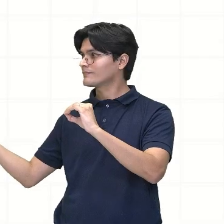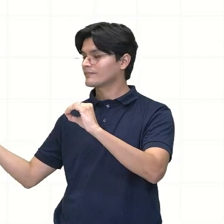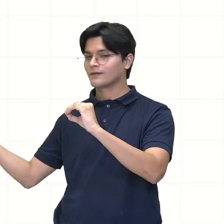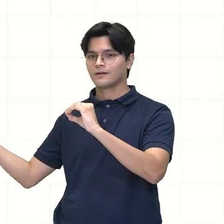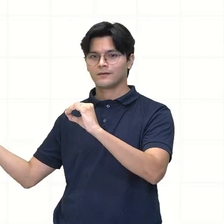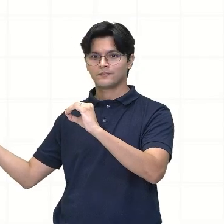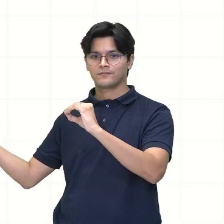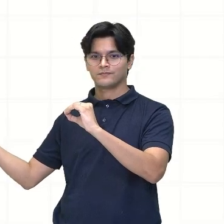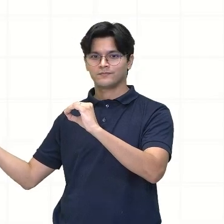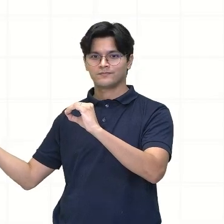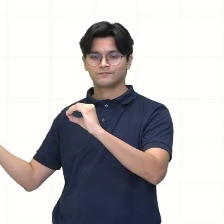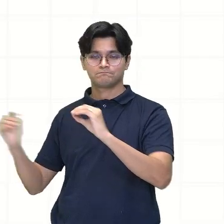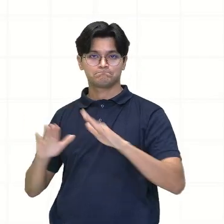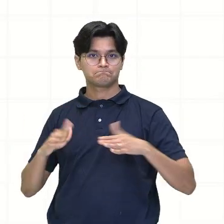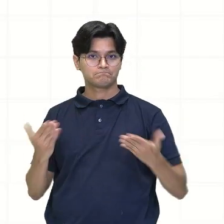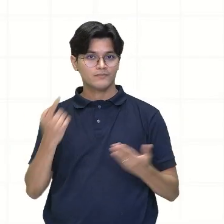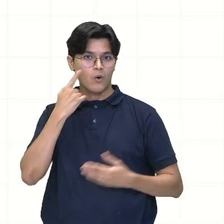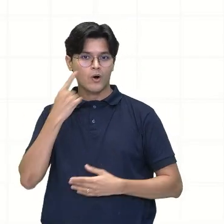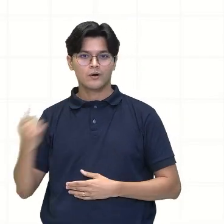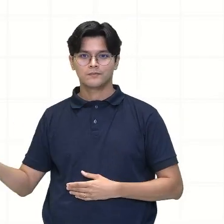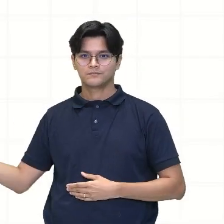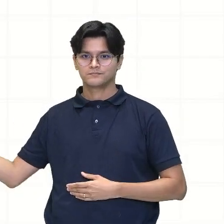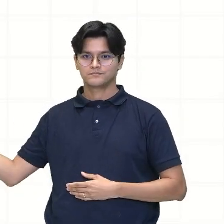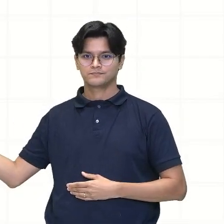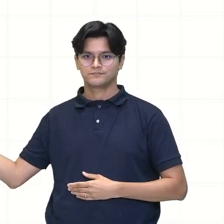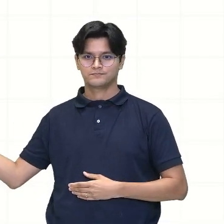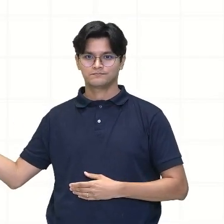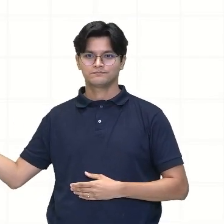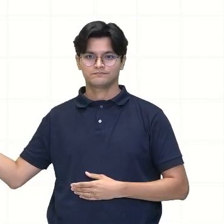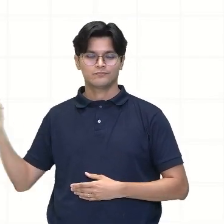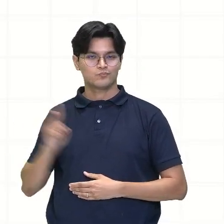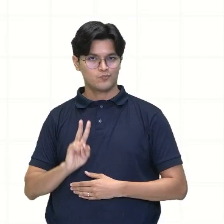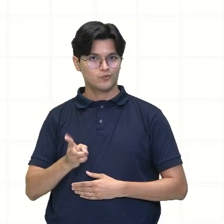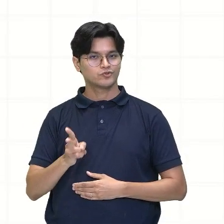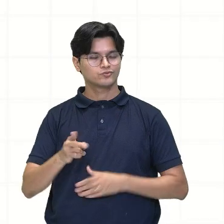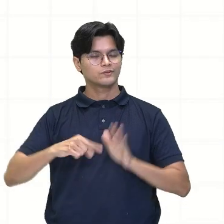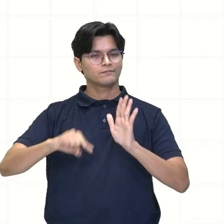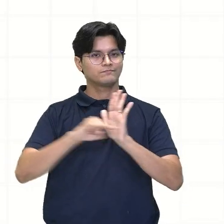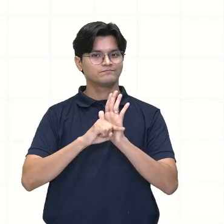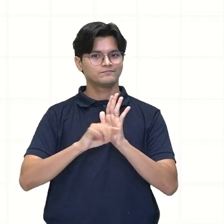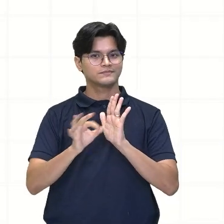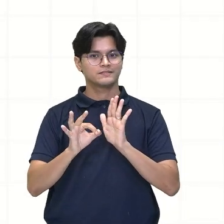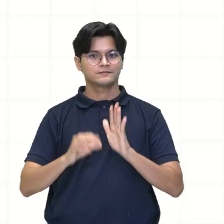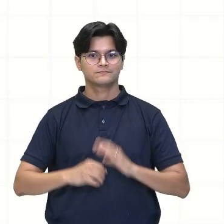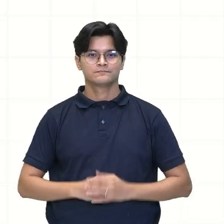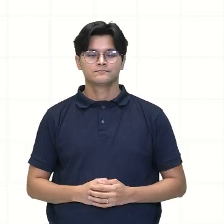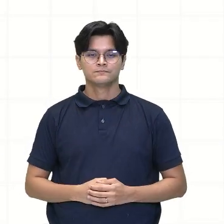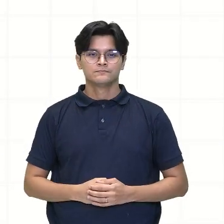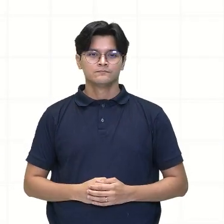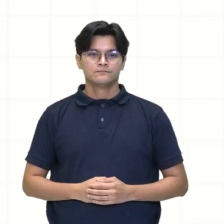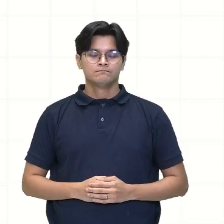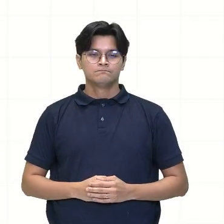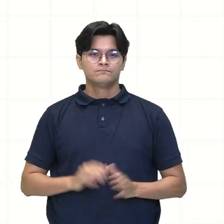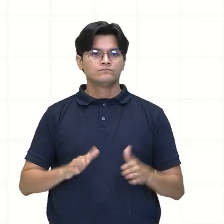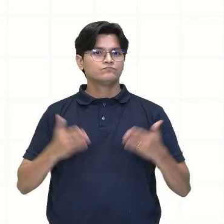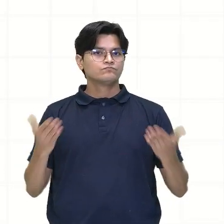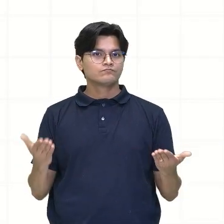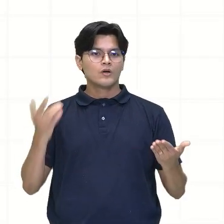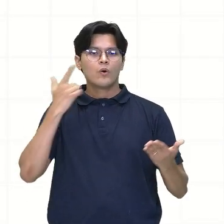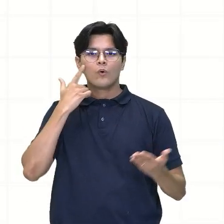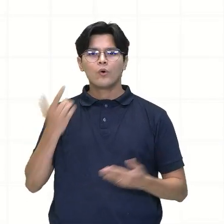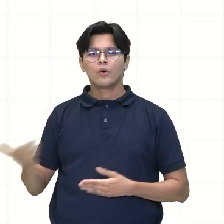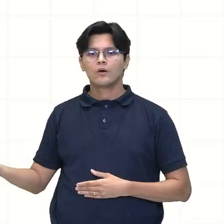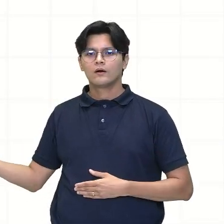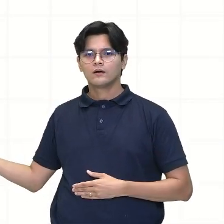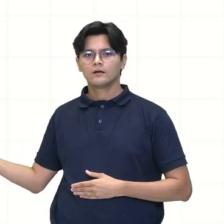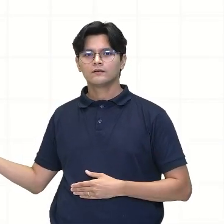temperatura, tá? Continuando ali negativo, tá? Então, ó, quando eu estou marcando ali negativo, você